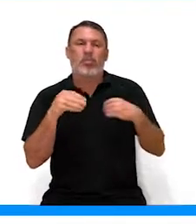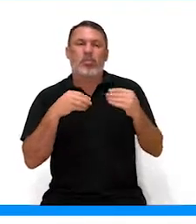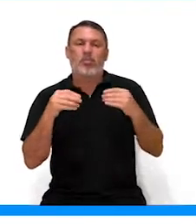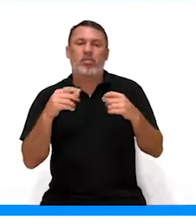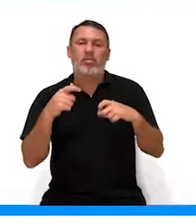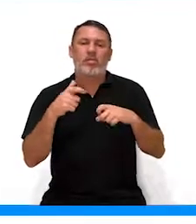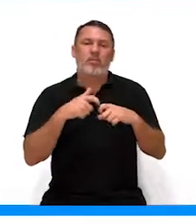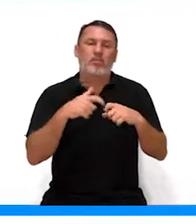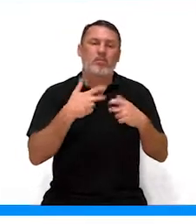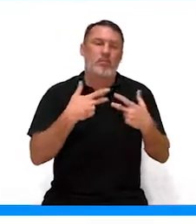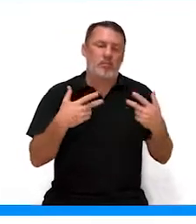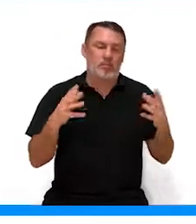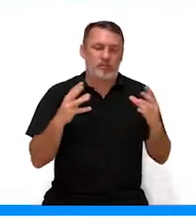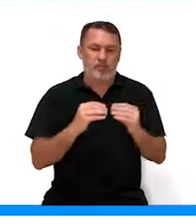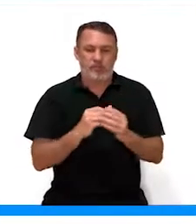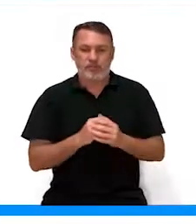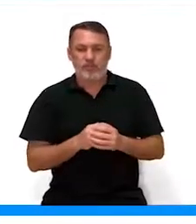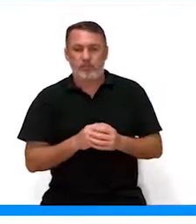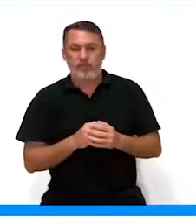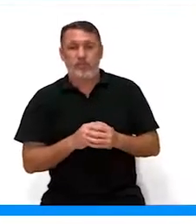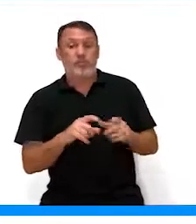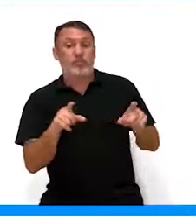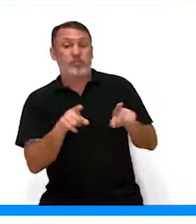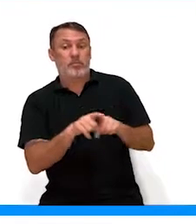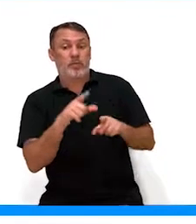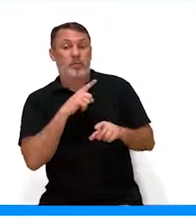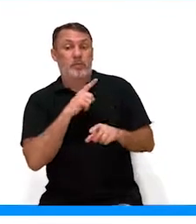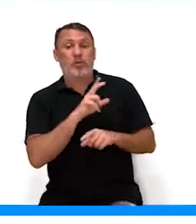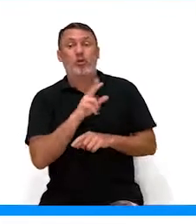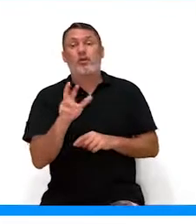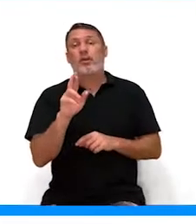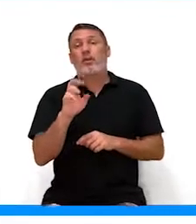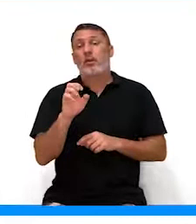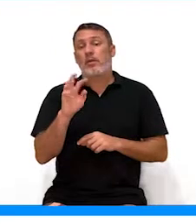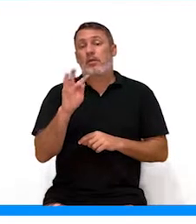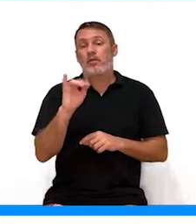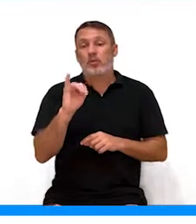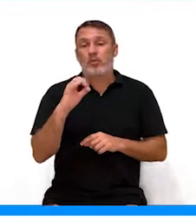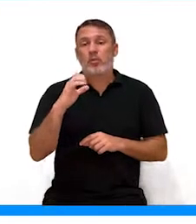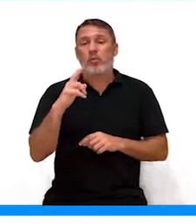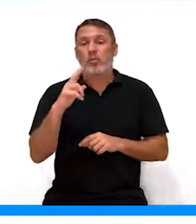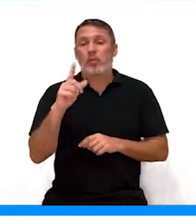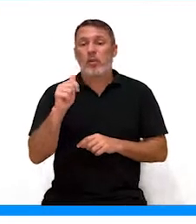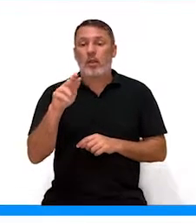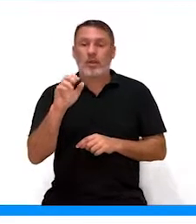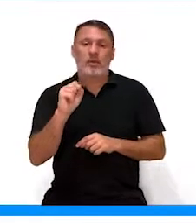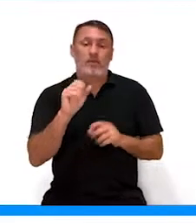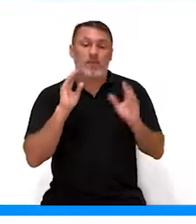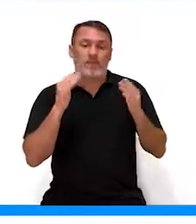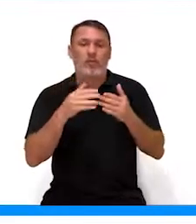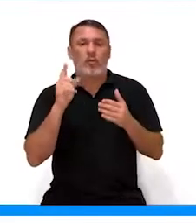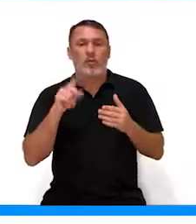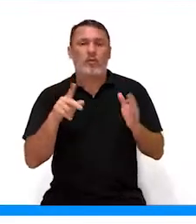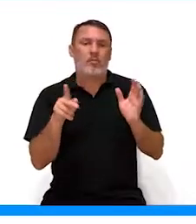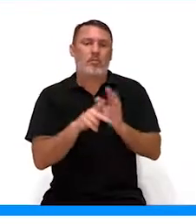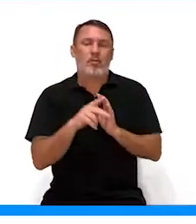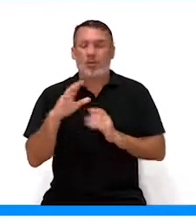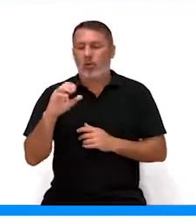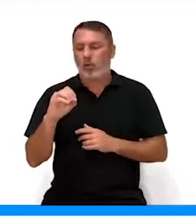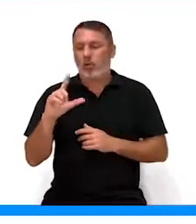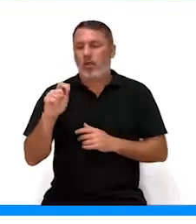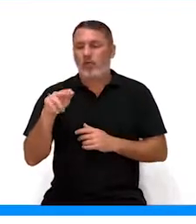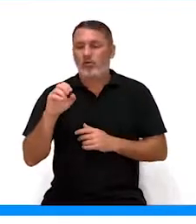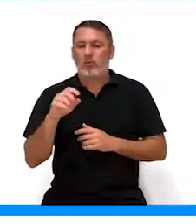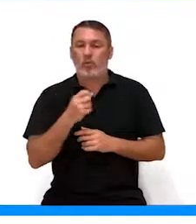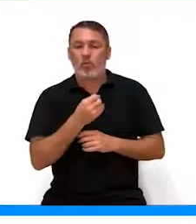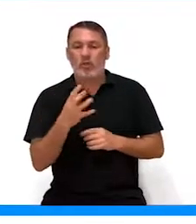um pouco dessa elasticidade. E temos as fibras reticulares, que elas são formadas por um tipo